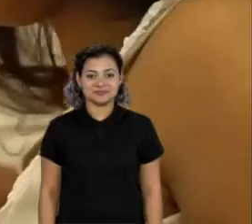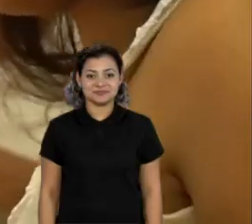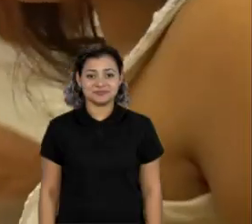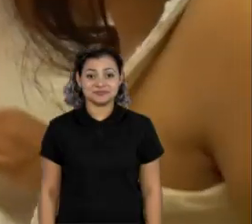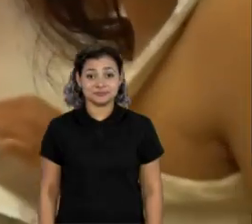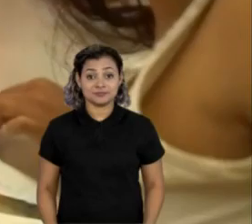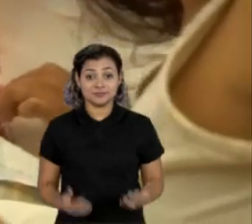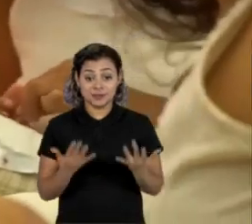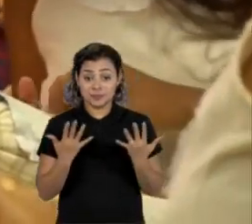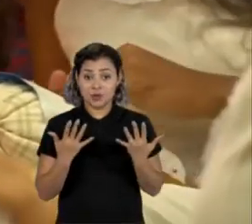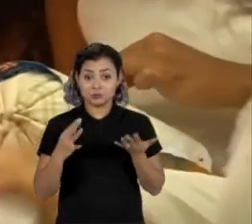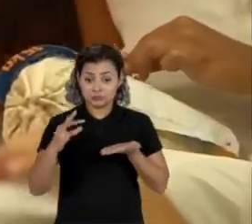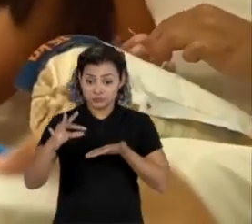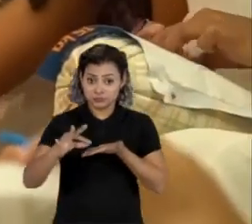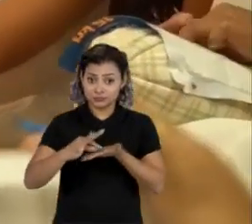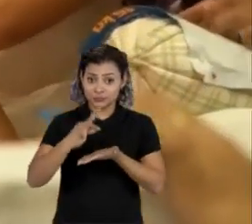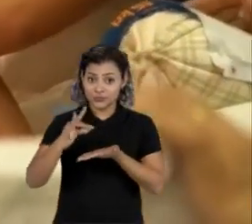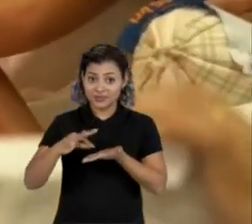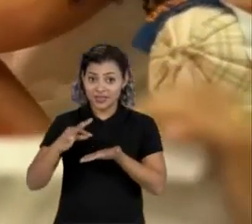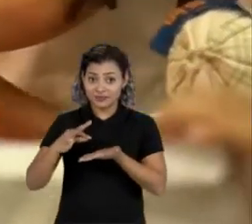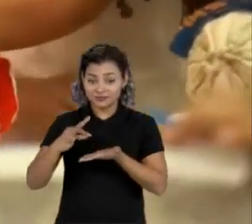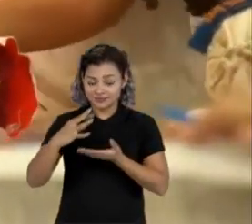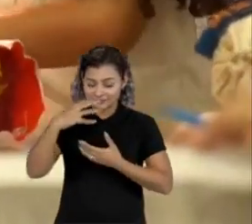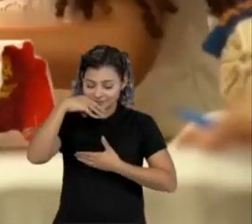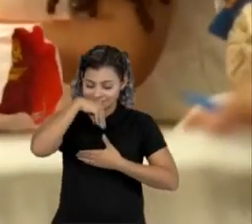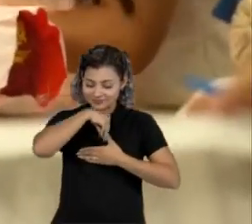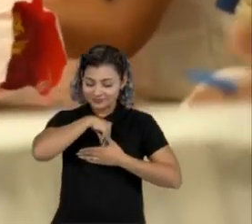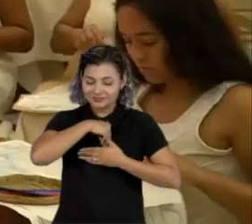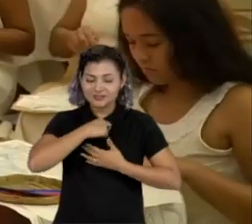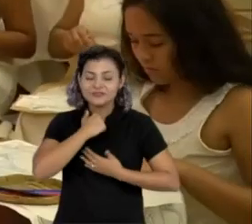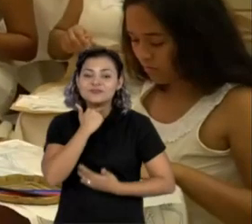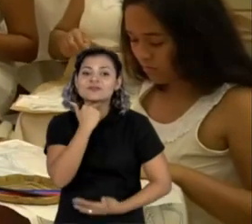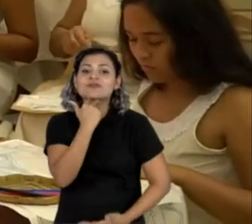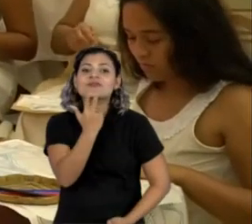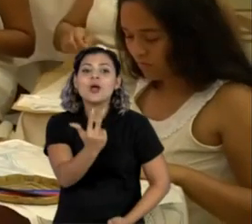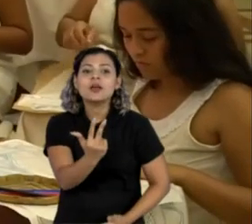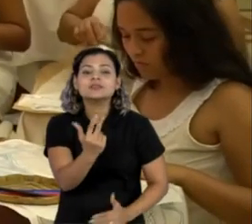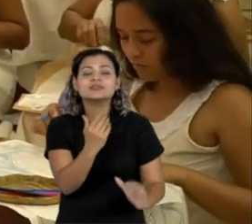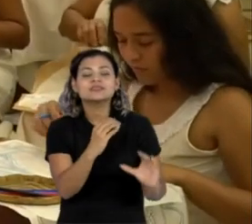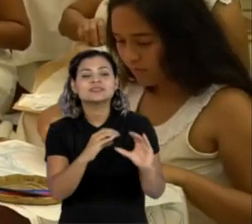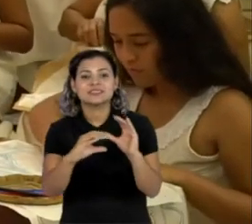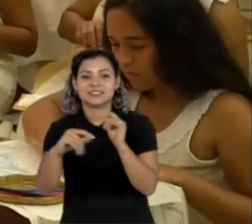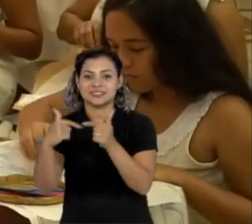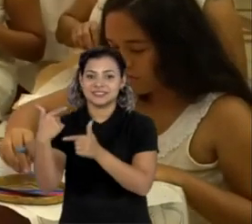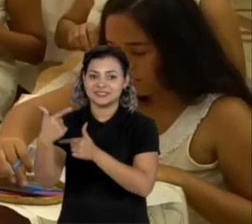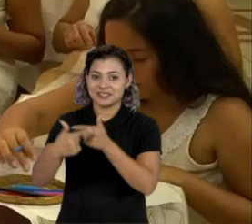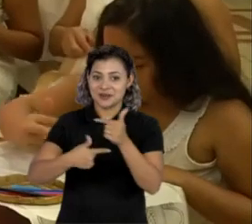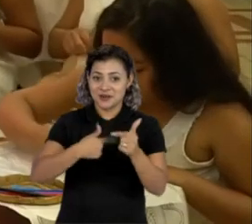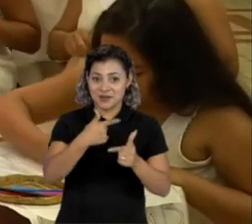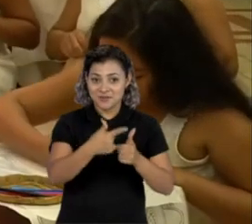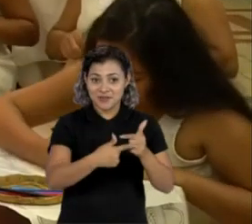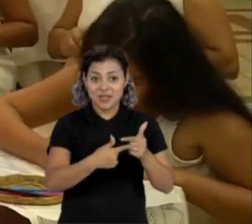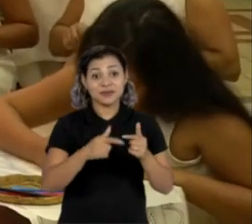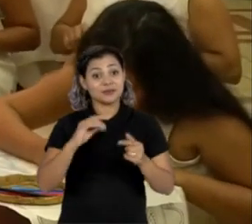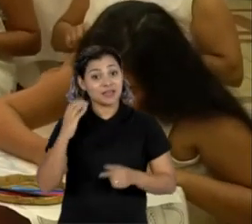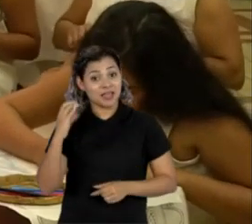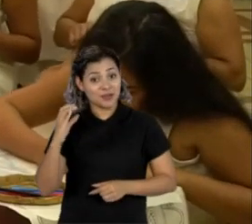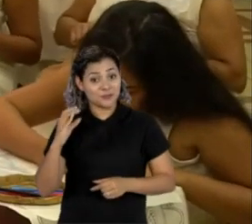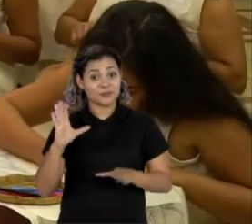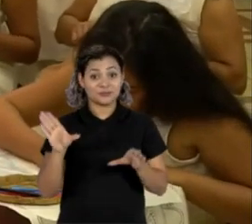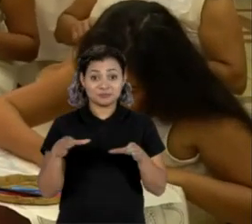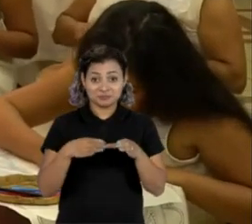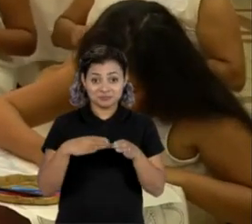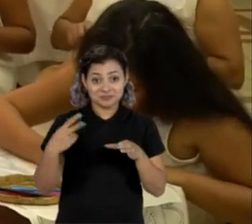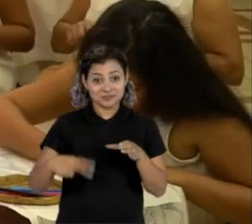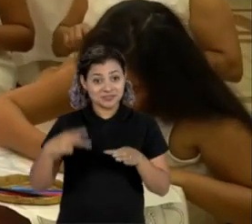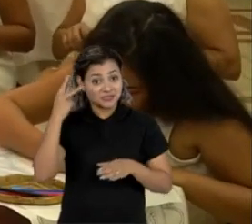Nas mãos, bordados. Na alma e na voz, cantos de trabalho. As rendeiras da aldeia de Carapicuíba,